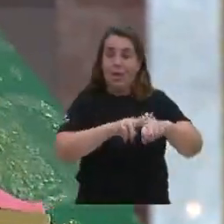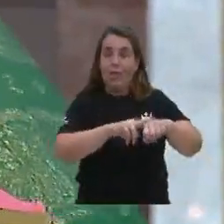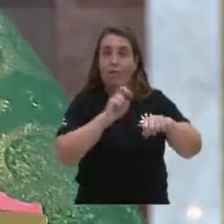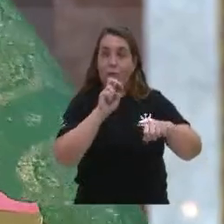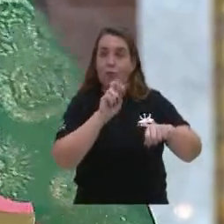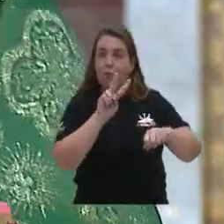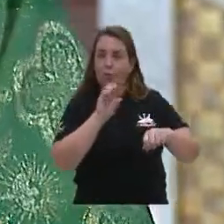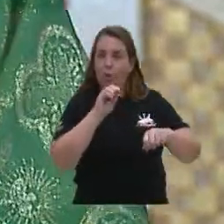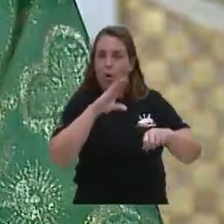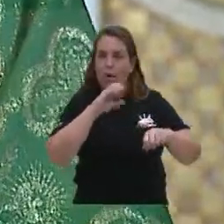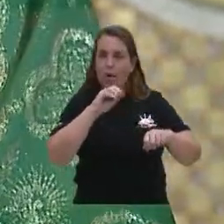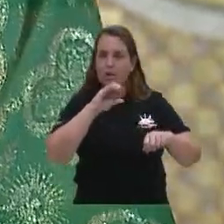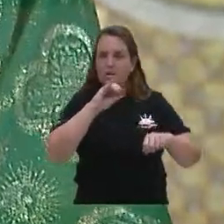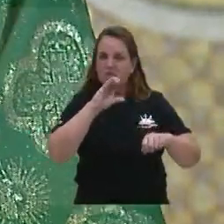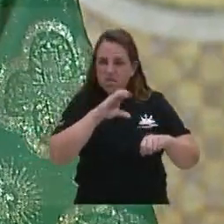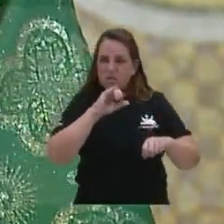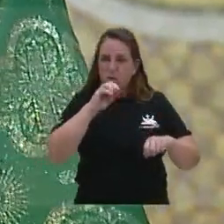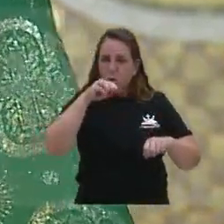cristão.